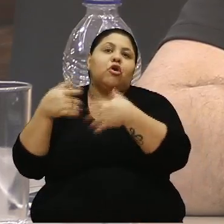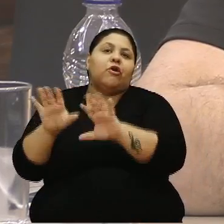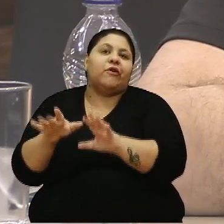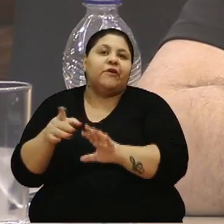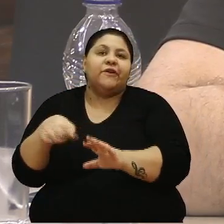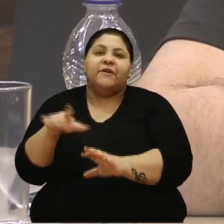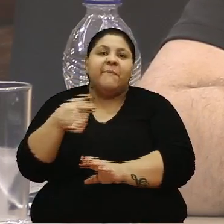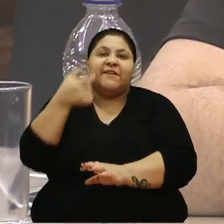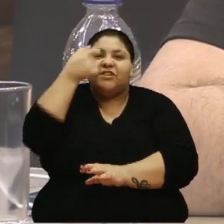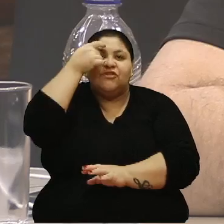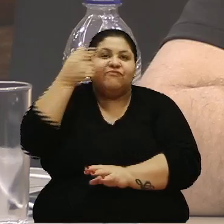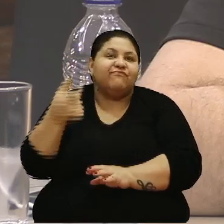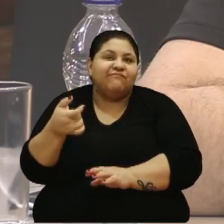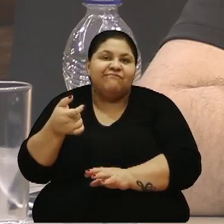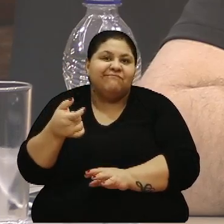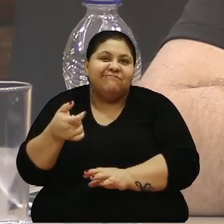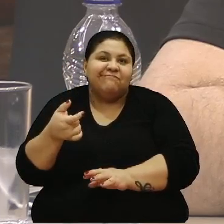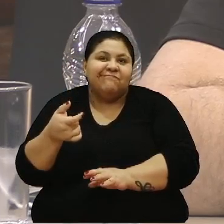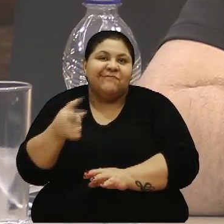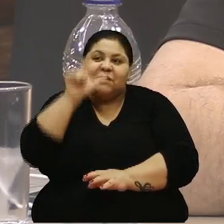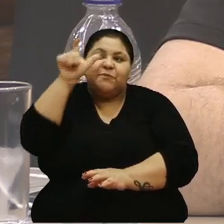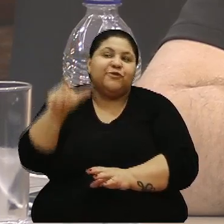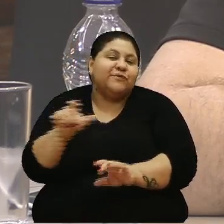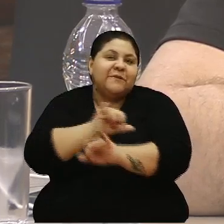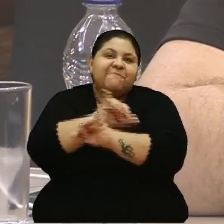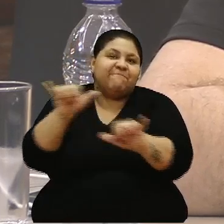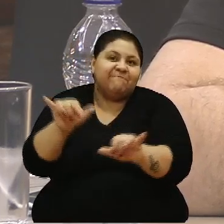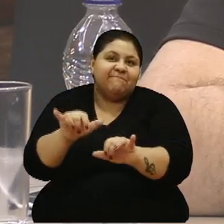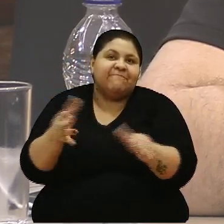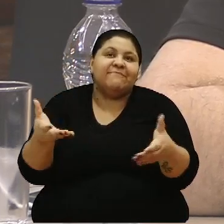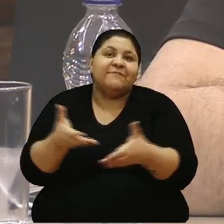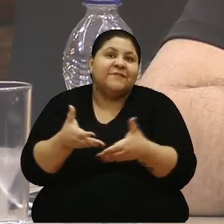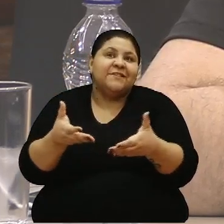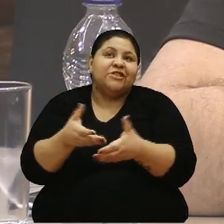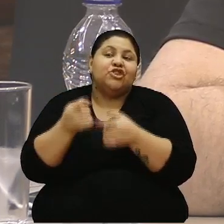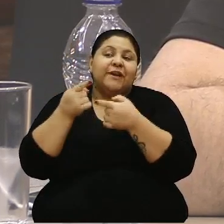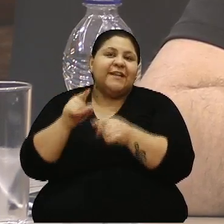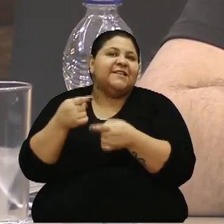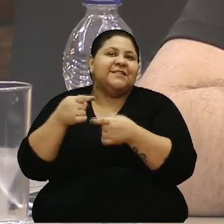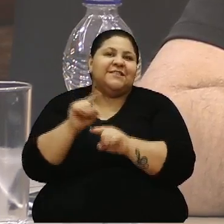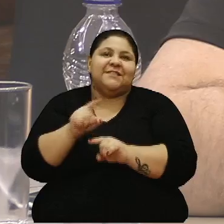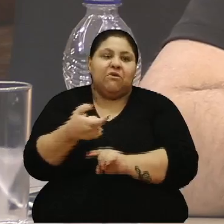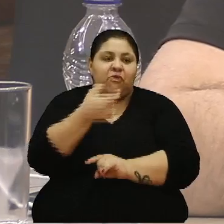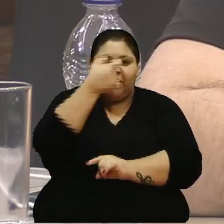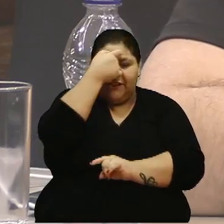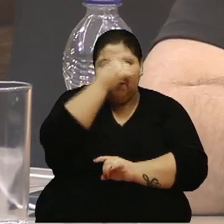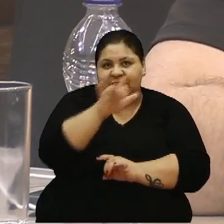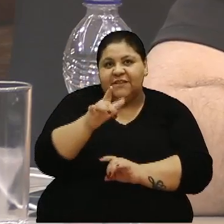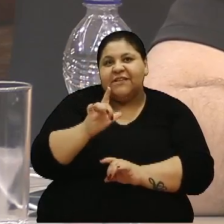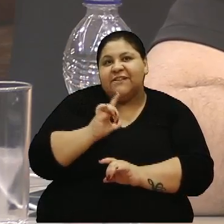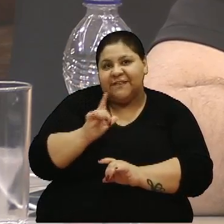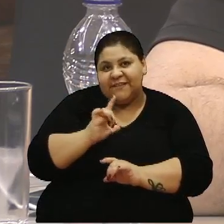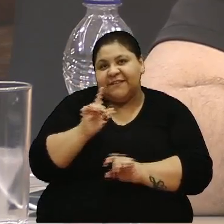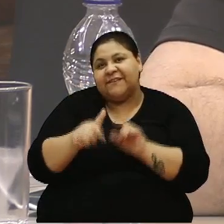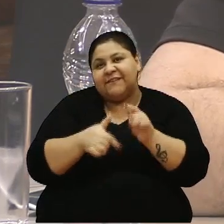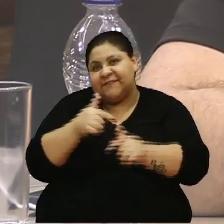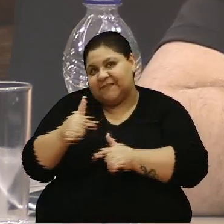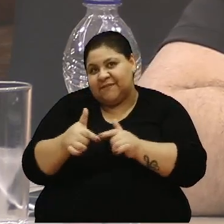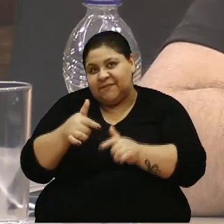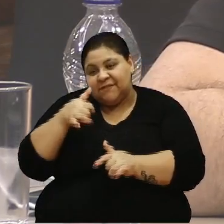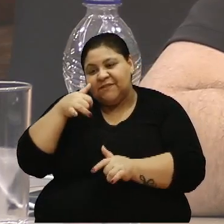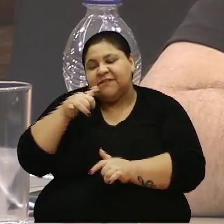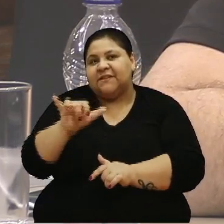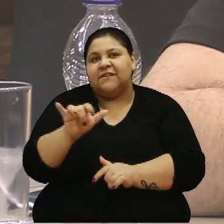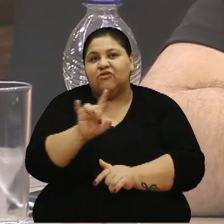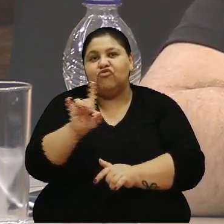gente não conscientiza, se a gente não leva informação, a gente só vai estar querendo criticar e não conscientizar. Então, nós temos que trabalhar a prevenção. E a prevenção